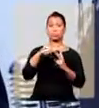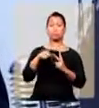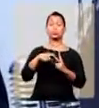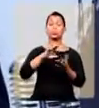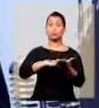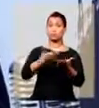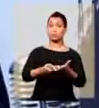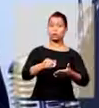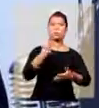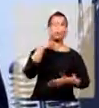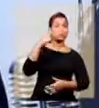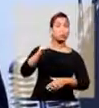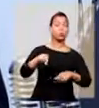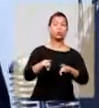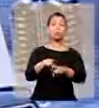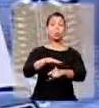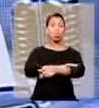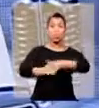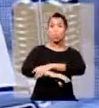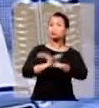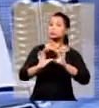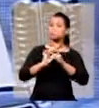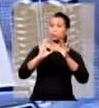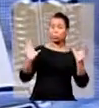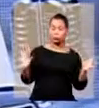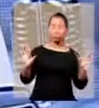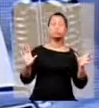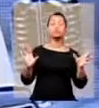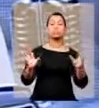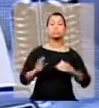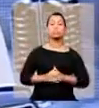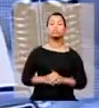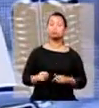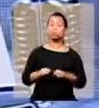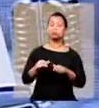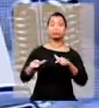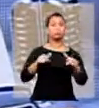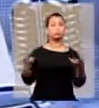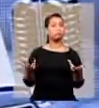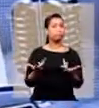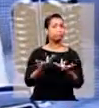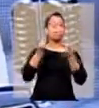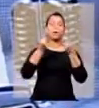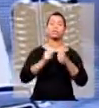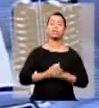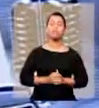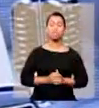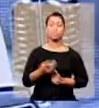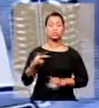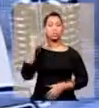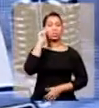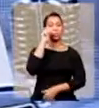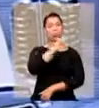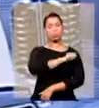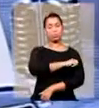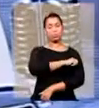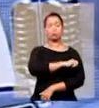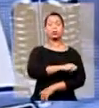Fazem um trabalho belíssimo, né, no município em relação a propiciar essa